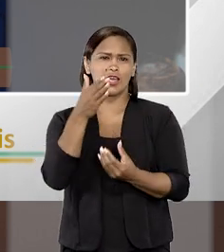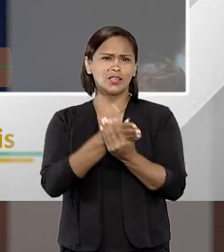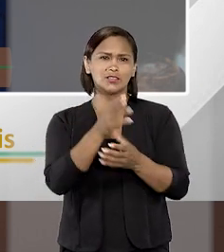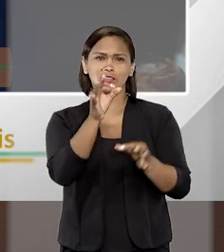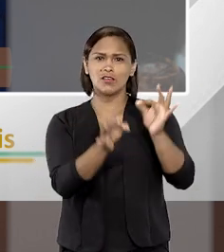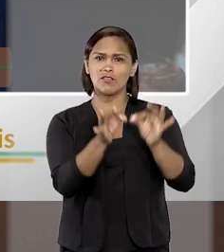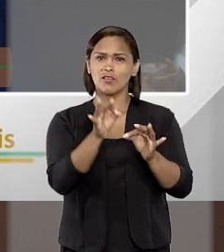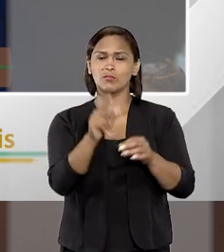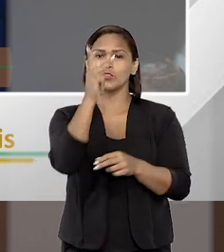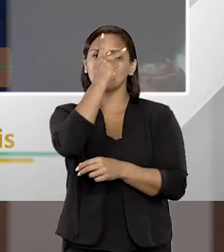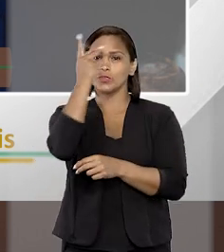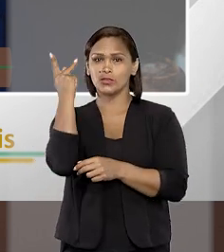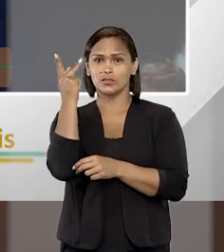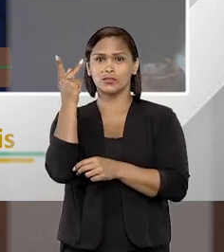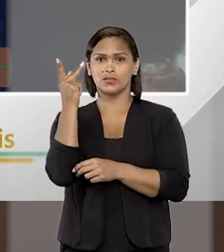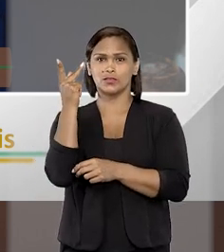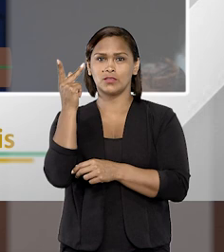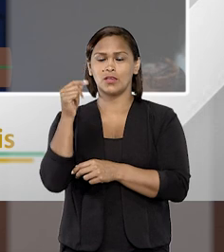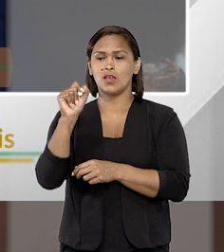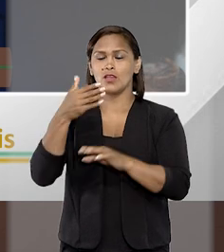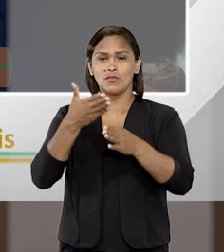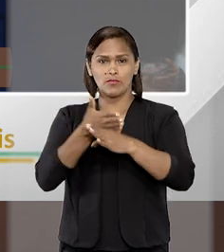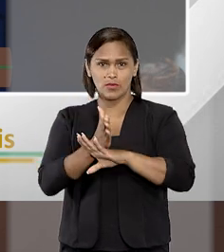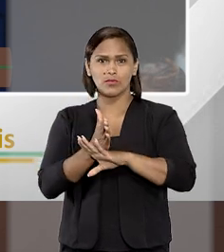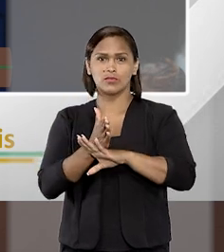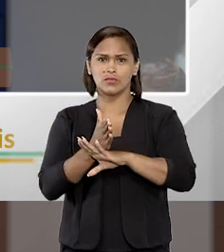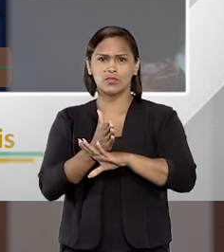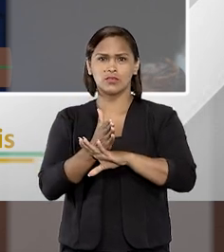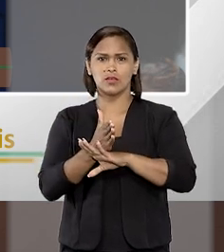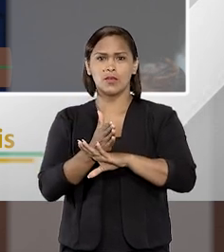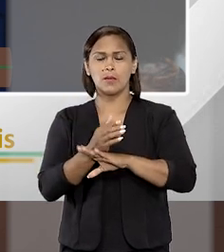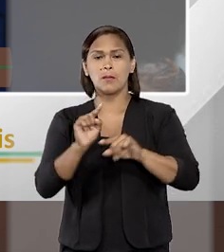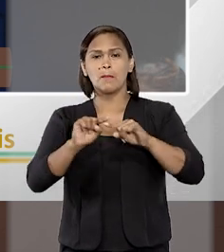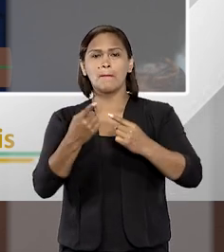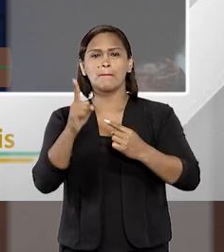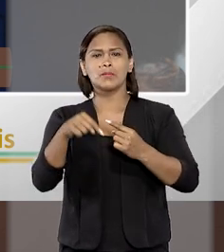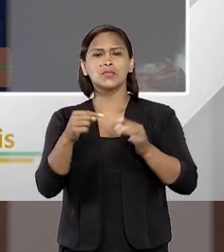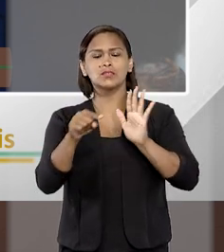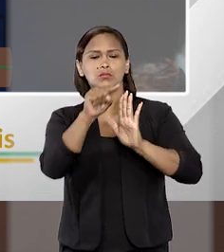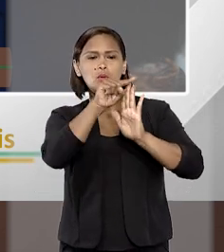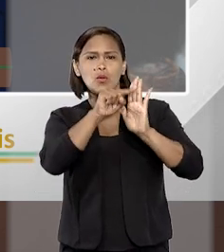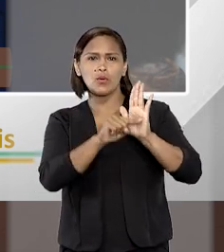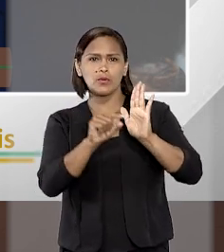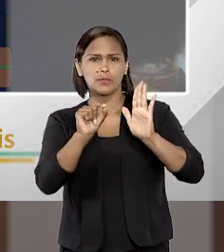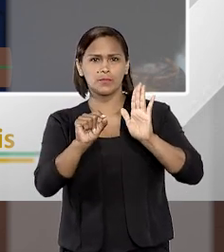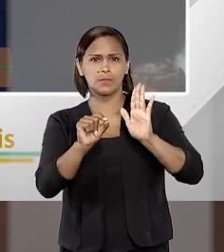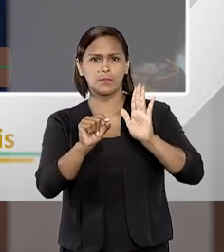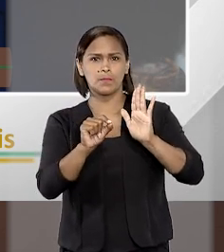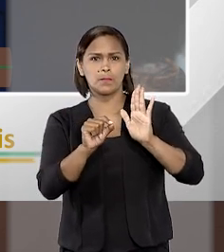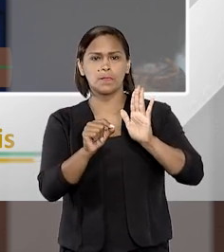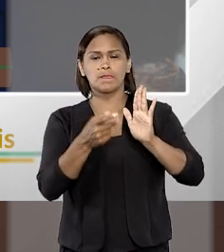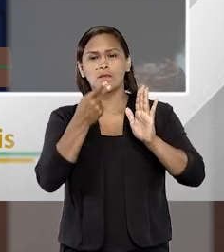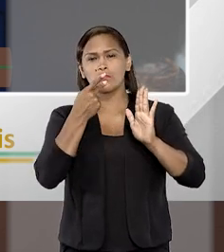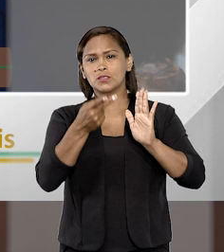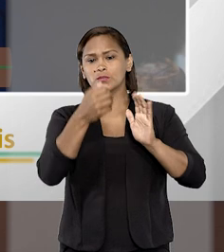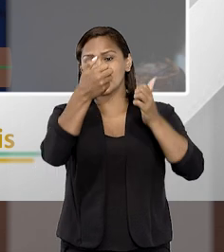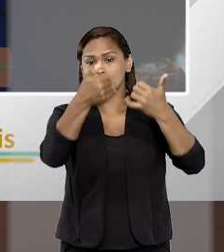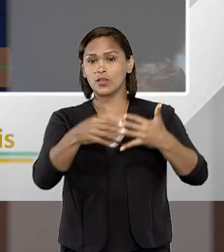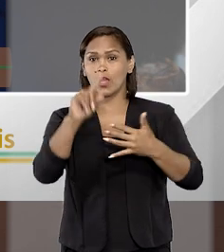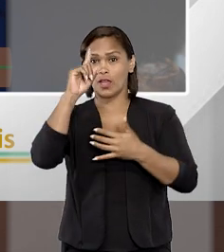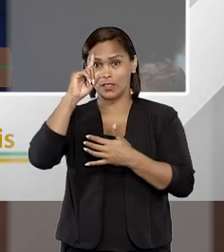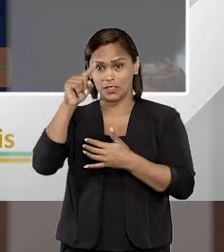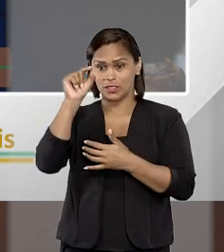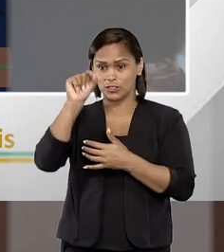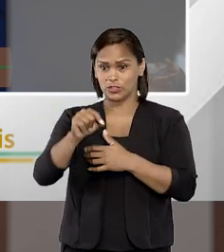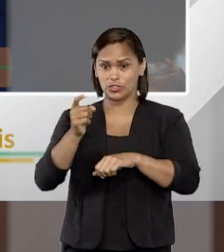de pessoas que foram reconhecidas mas que trouxeram uma narrativa de que aquele